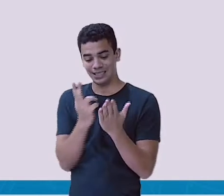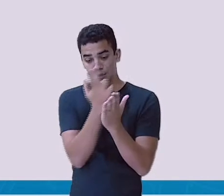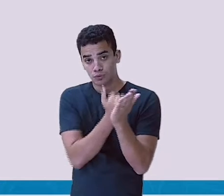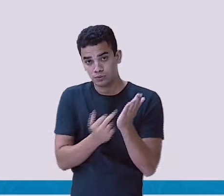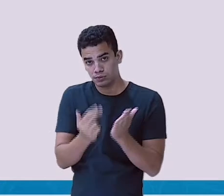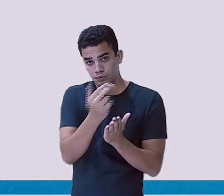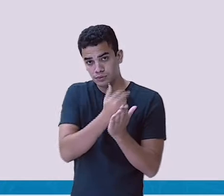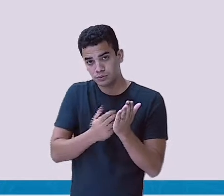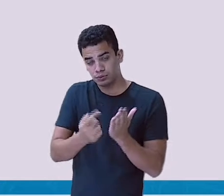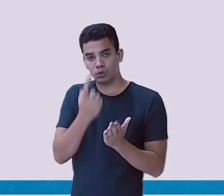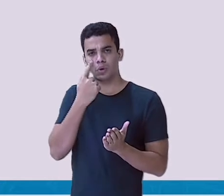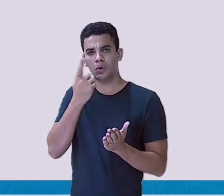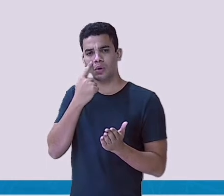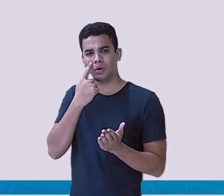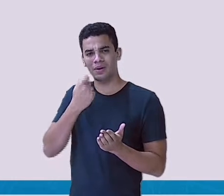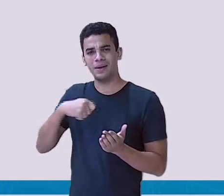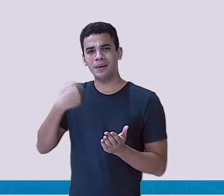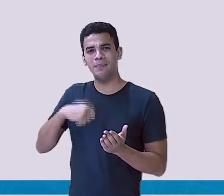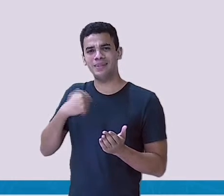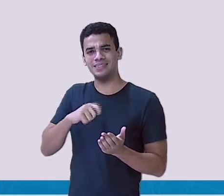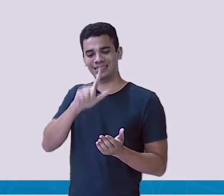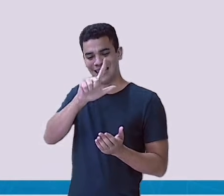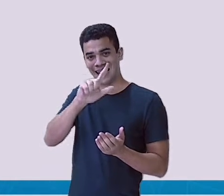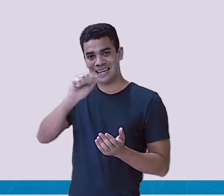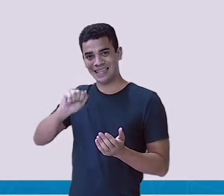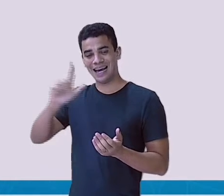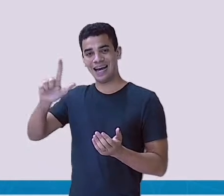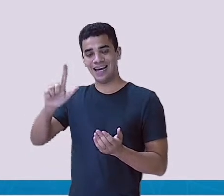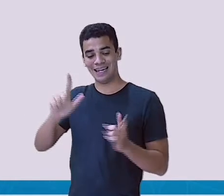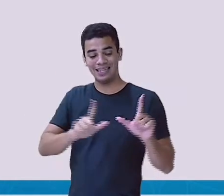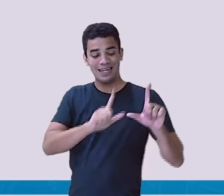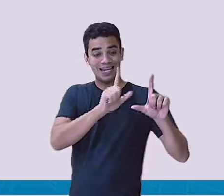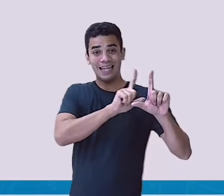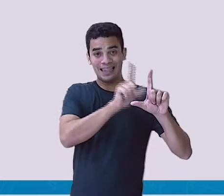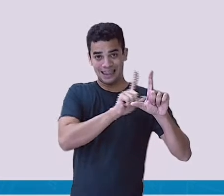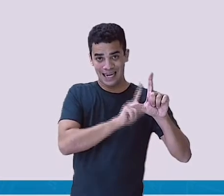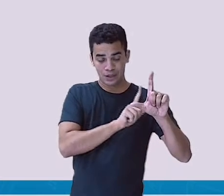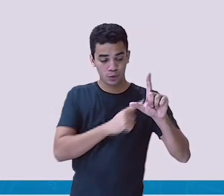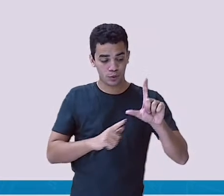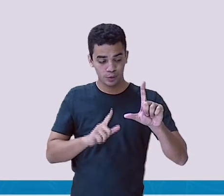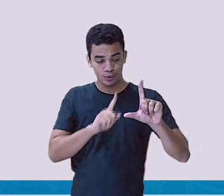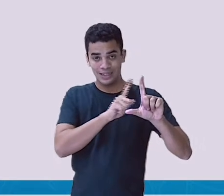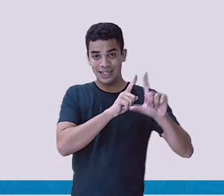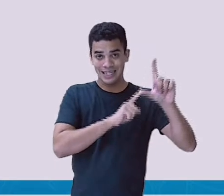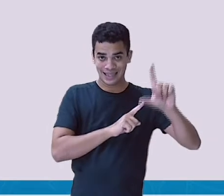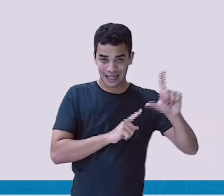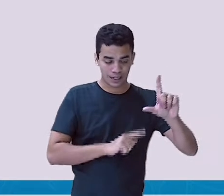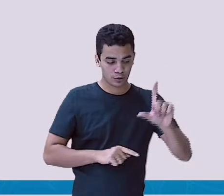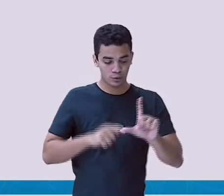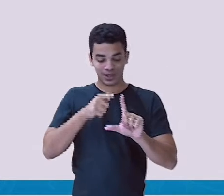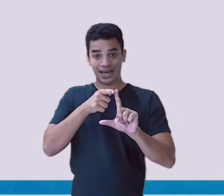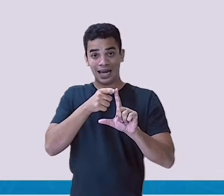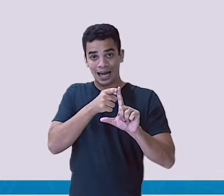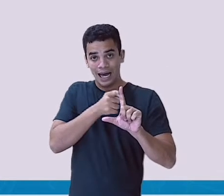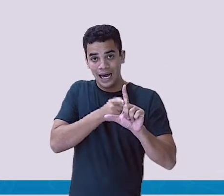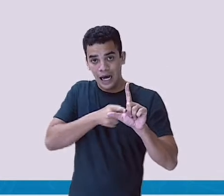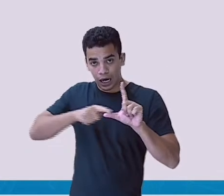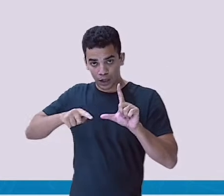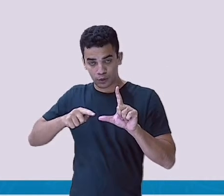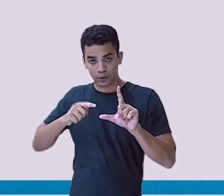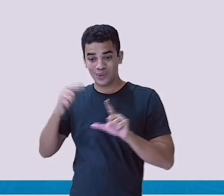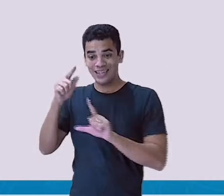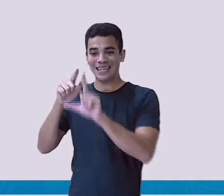caso, lado, ângulo, lado. Ou seja, quando tem um lado congruente, um ângulo